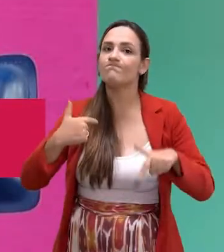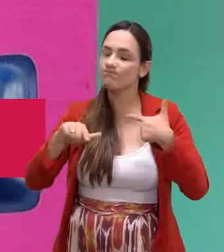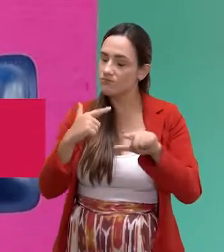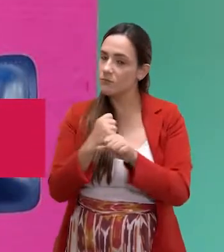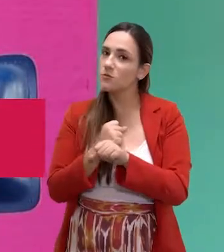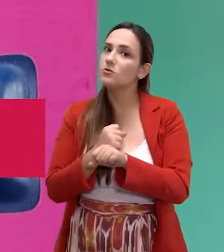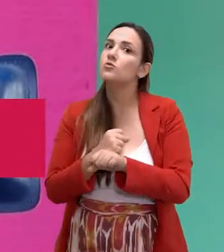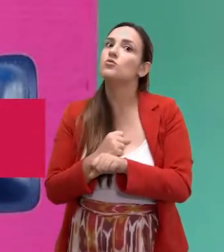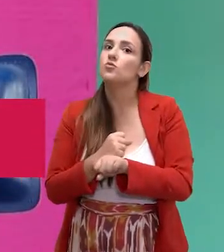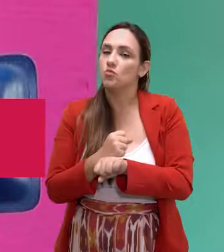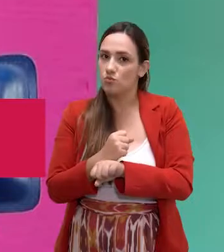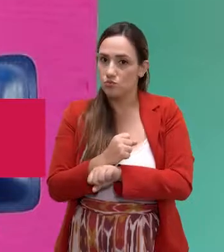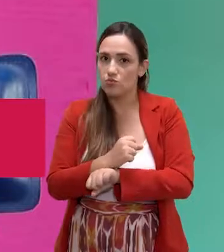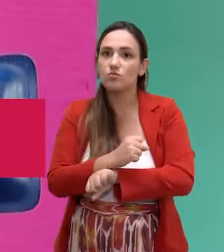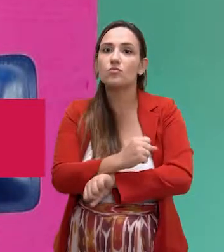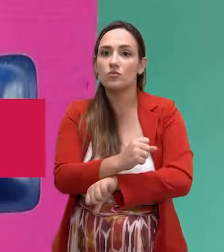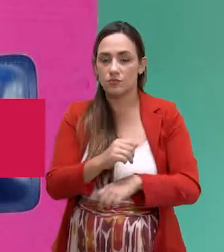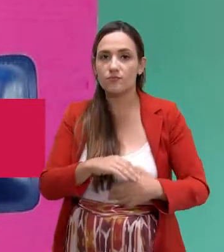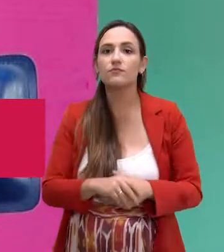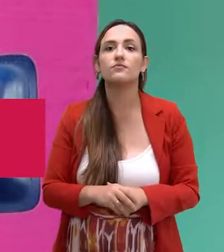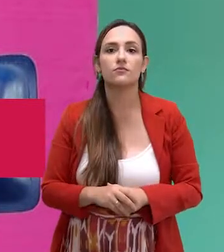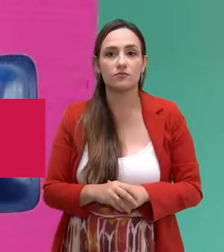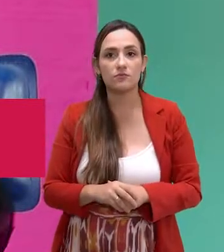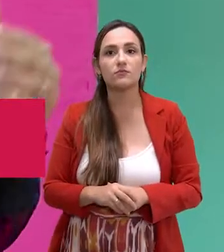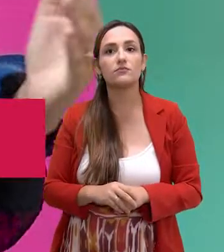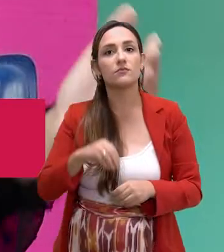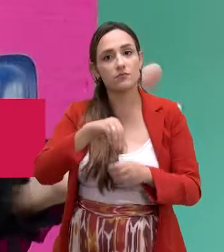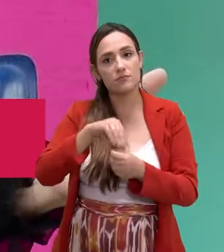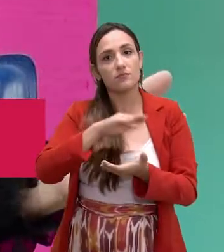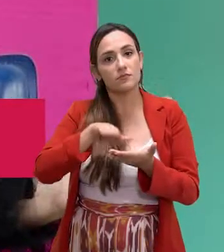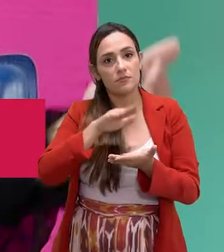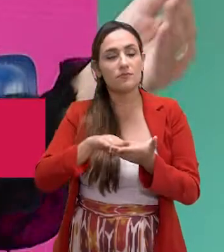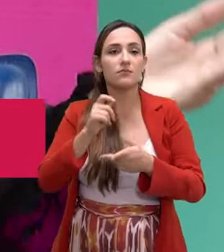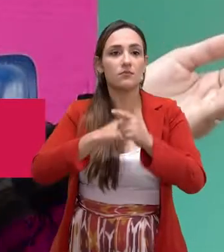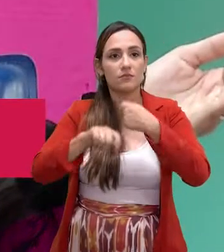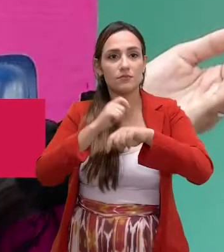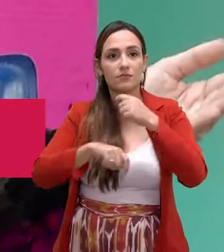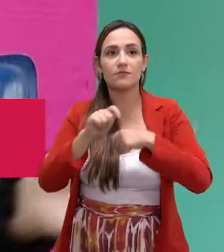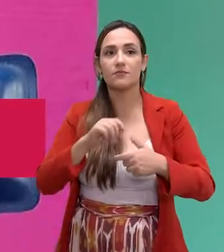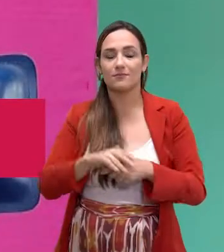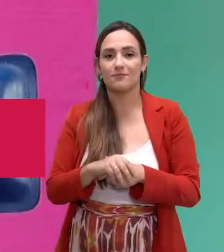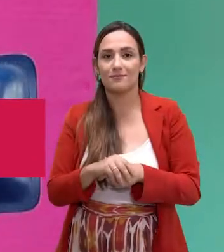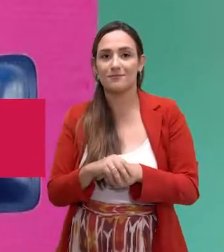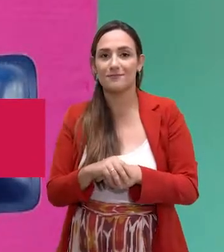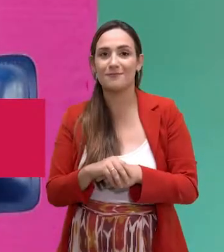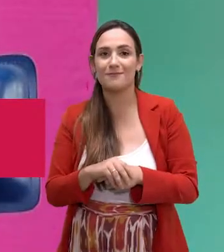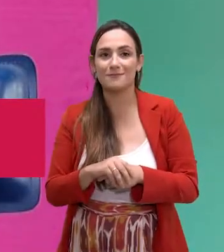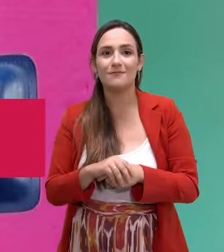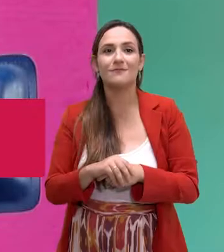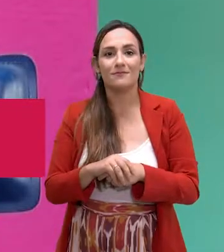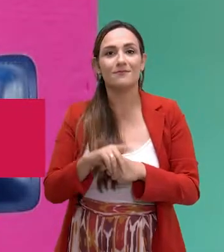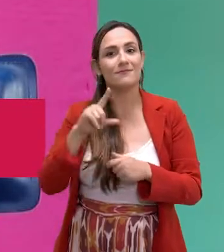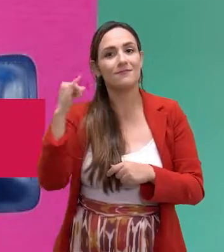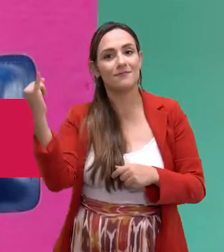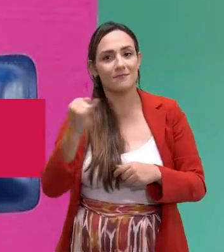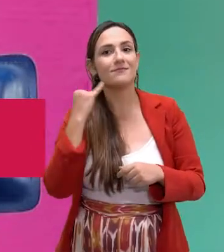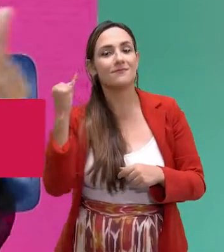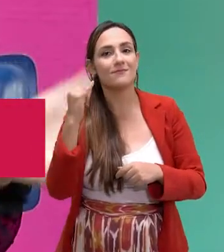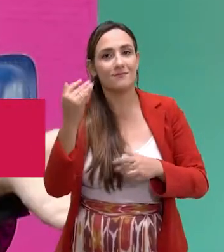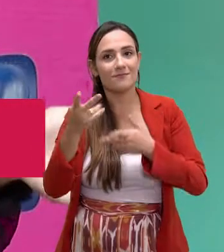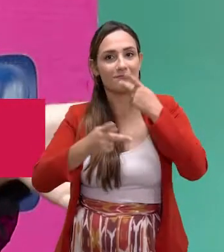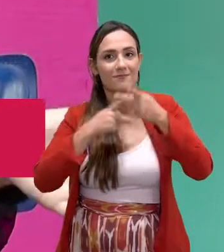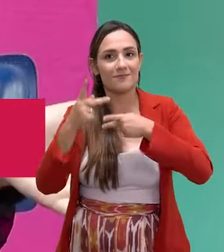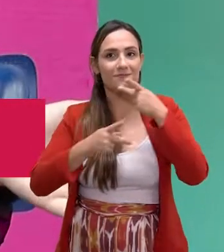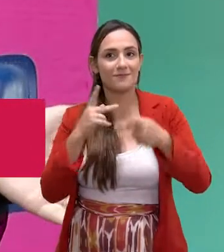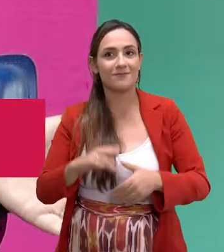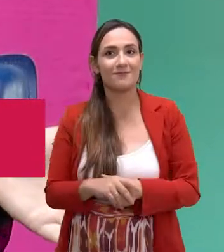intensamente pela equipe da Secretaria de Administração, que é composta também só por mulheres, importante também dizer isso, mas